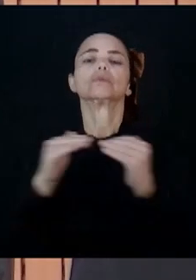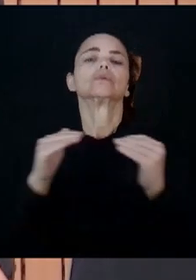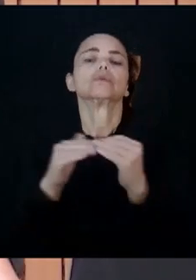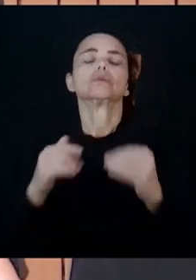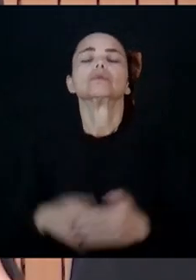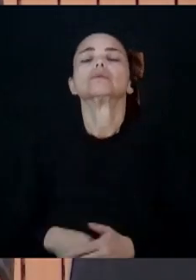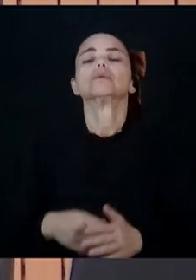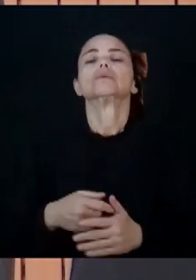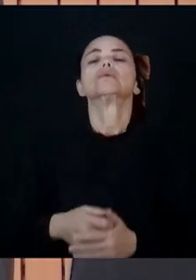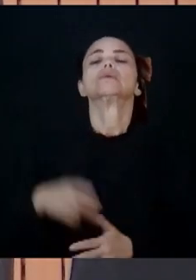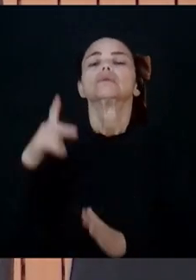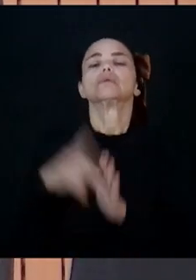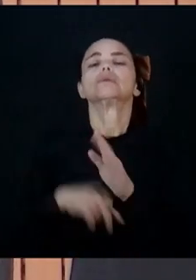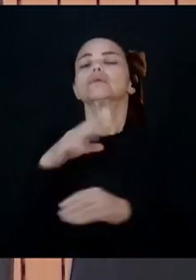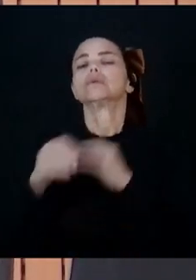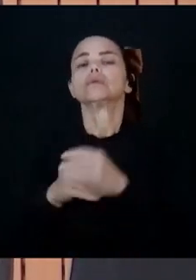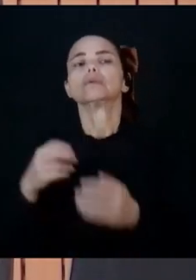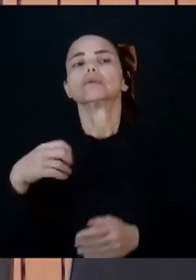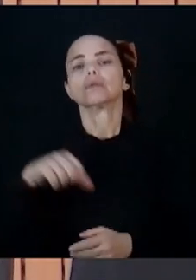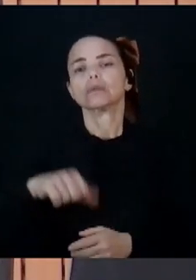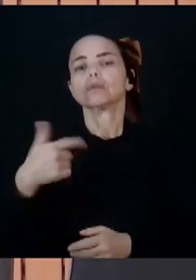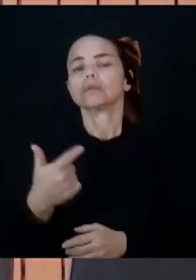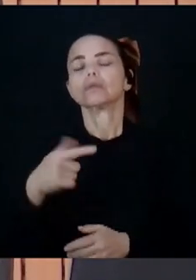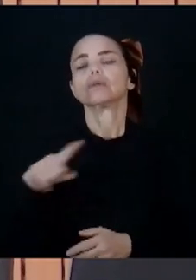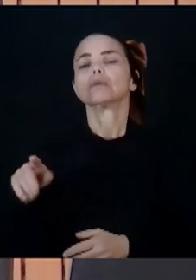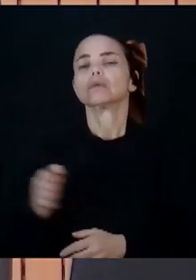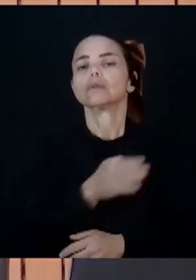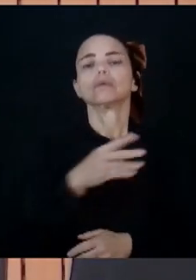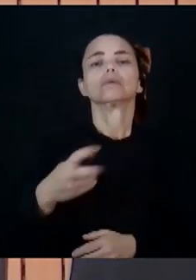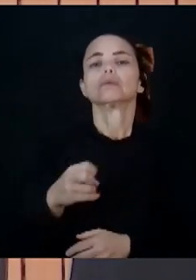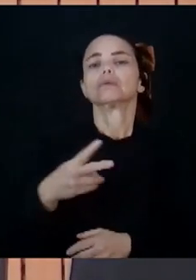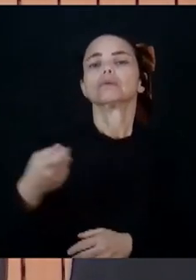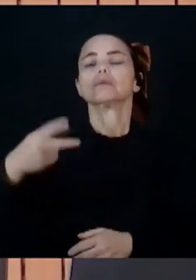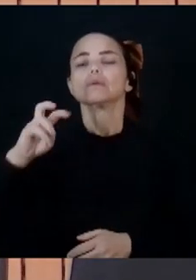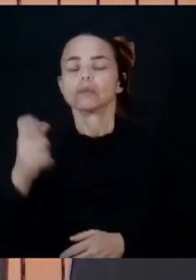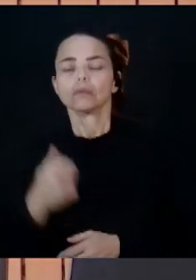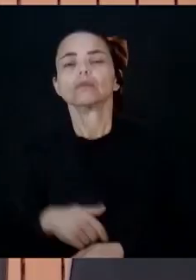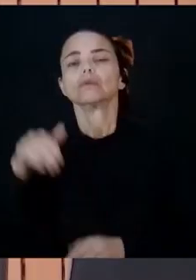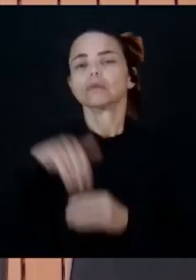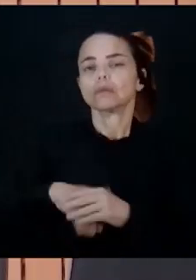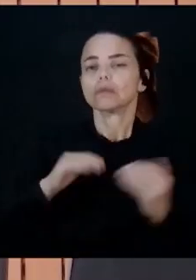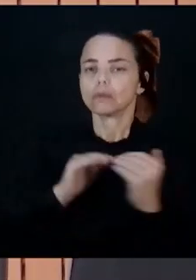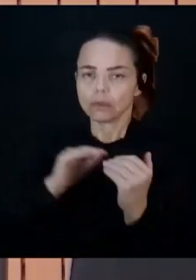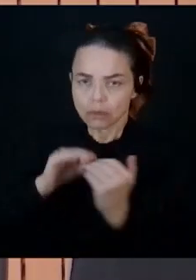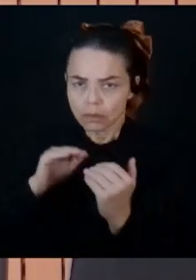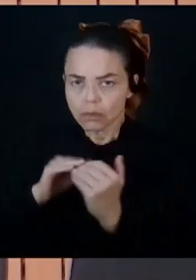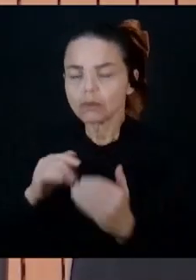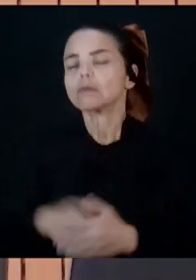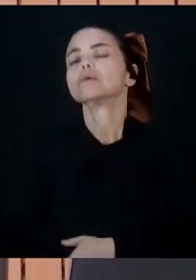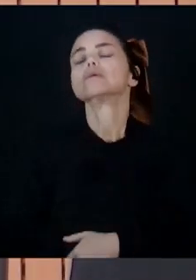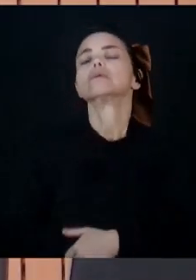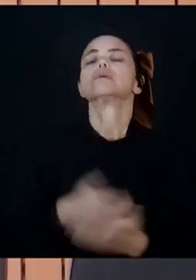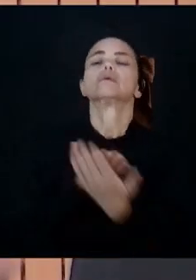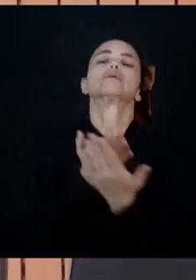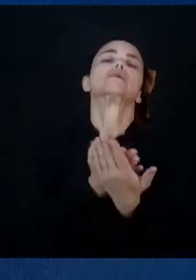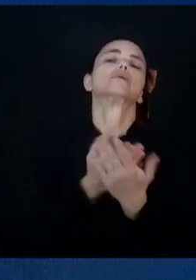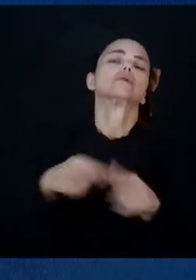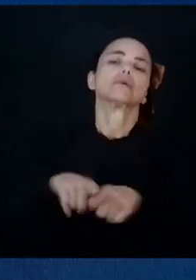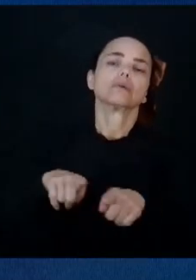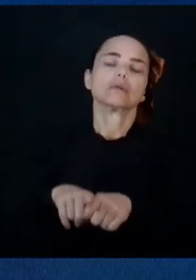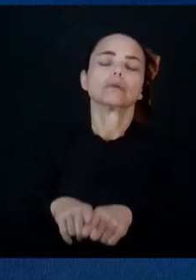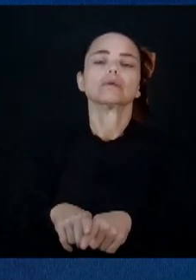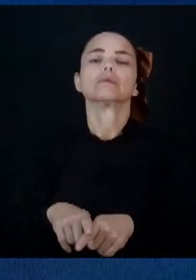complementar 92/2025. Então, nós votamos favorável de acordo com os estudos também aqui da CAC, tá